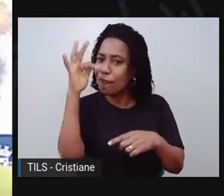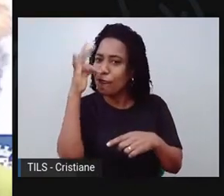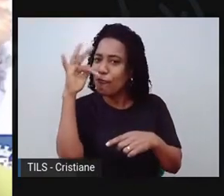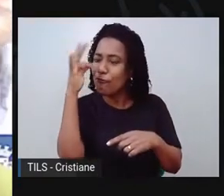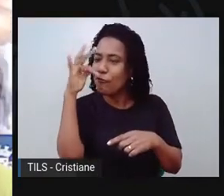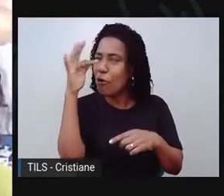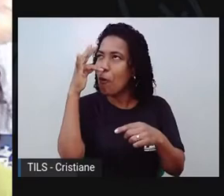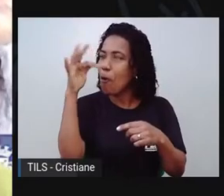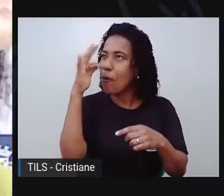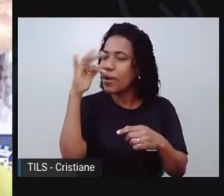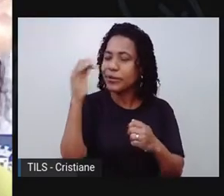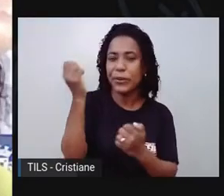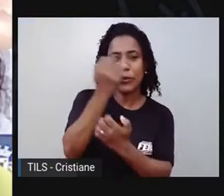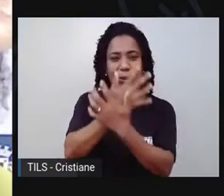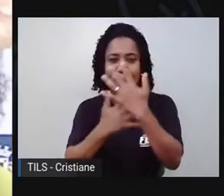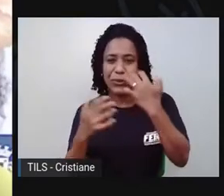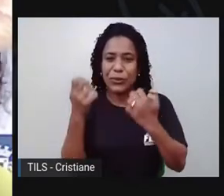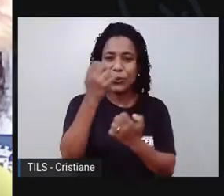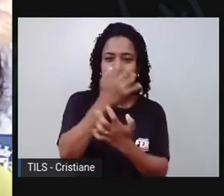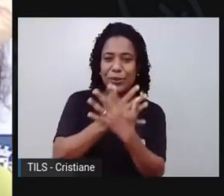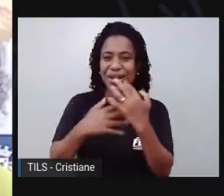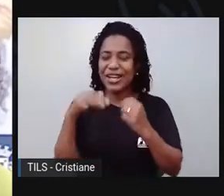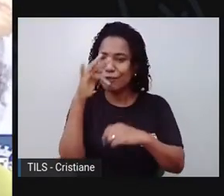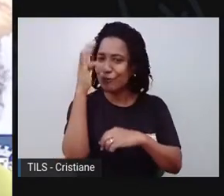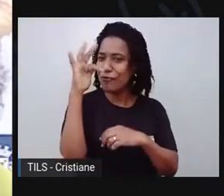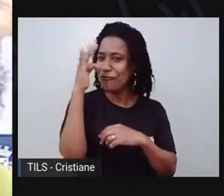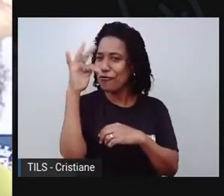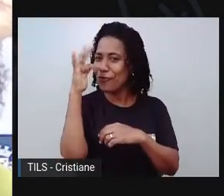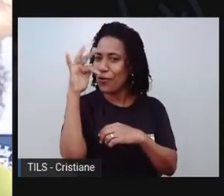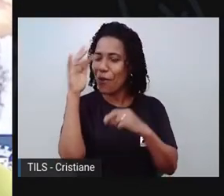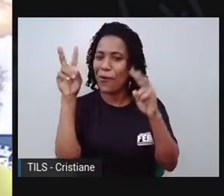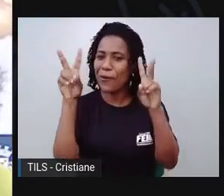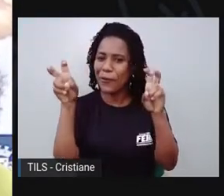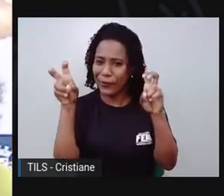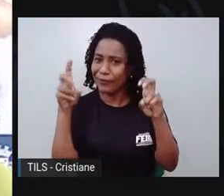flor? Tem música que fala sobre flores. Tem!